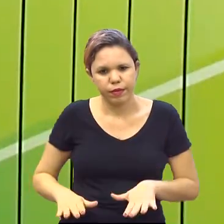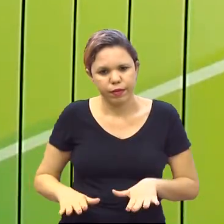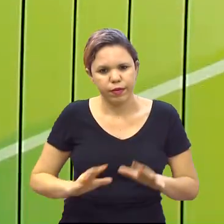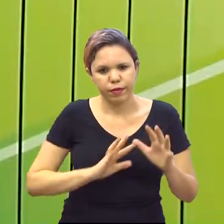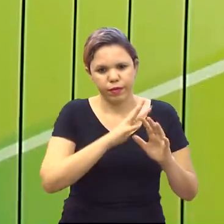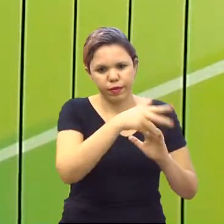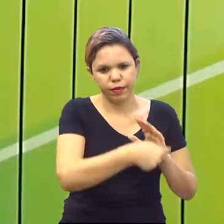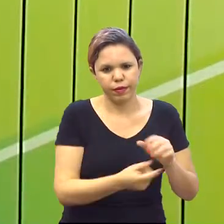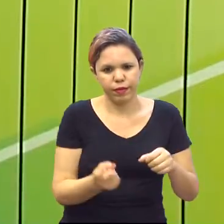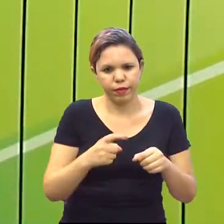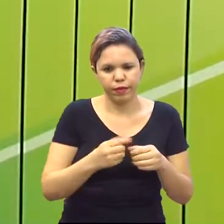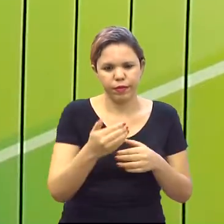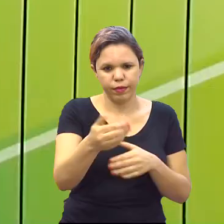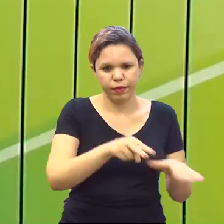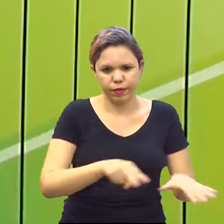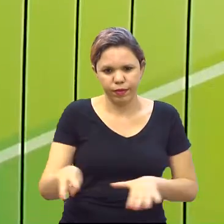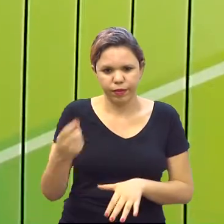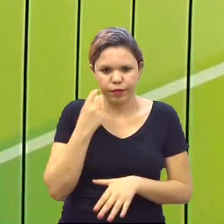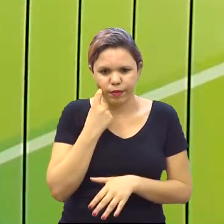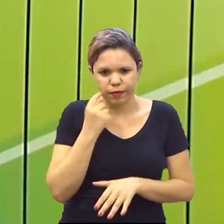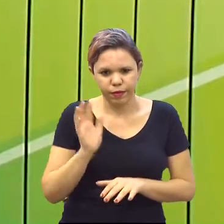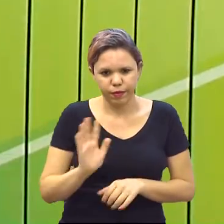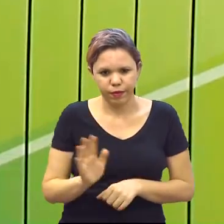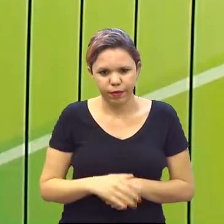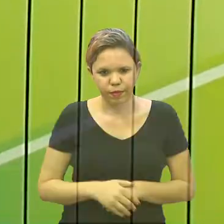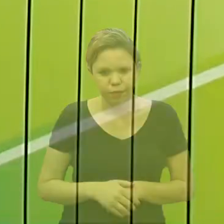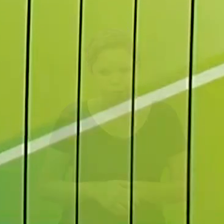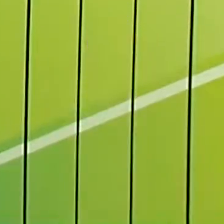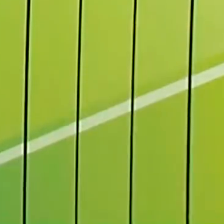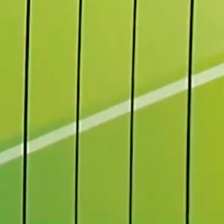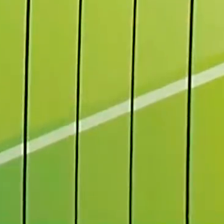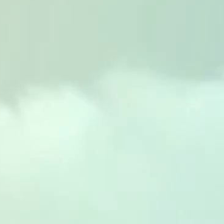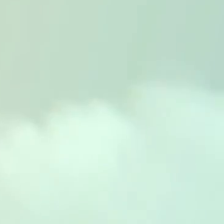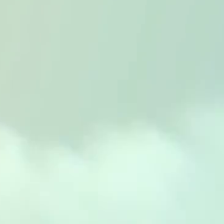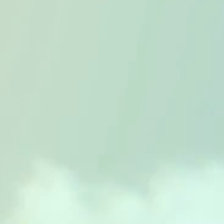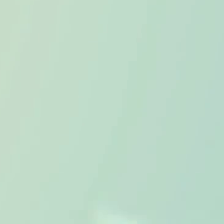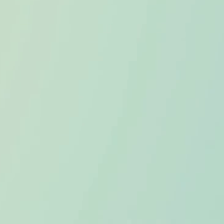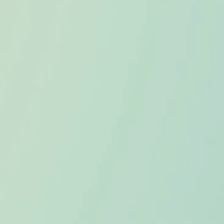Gabriel, fico por aqui e o Giro Ambiental volta na próxima sexta-feira. Até lá!